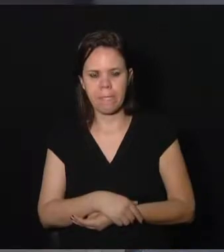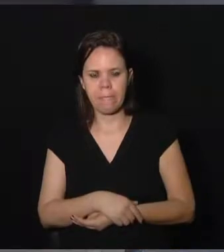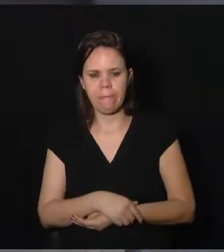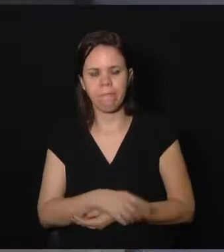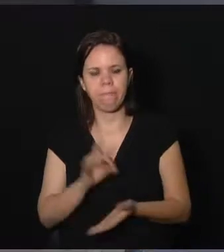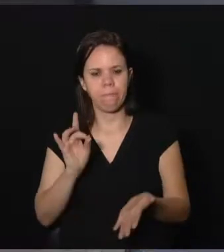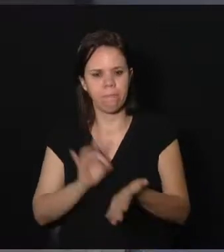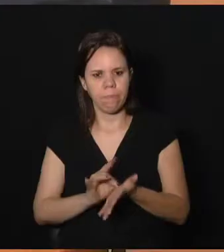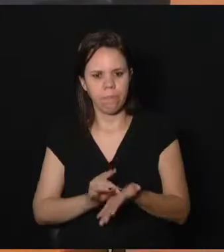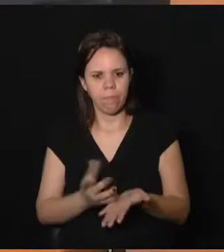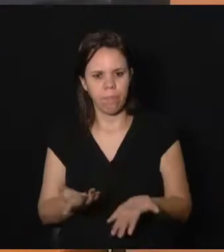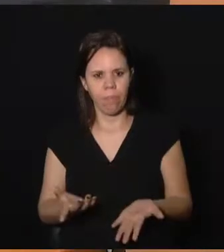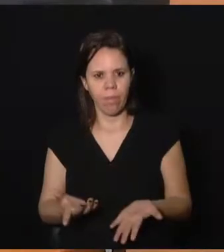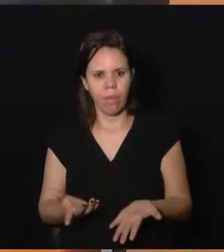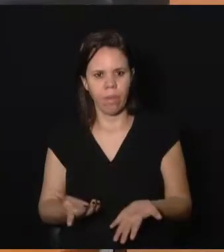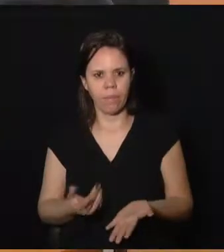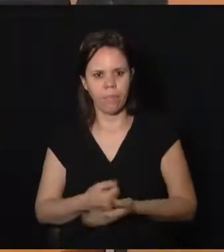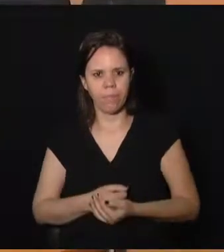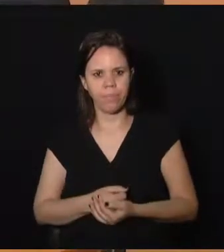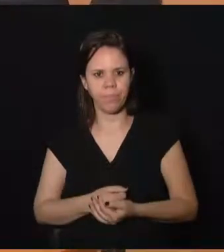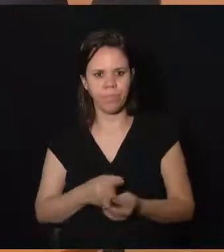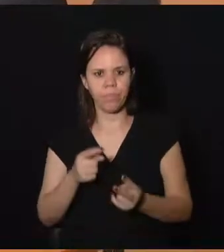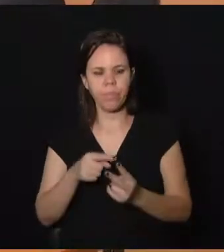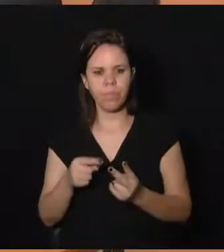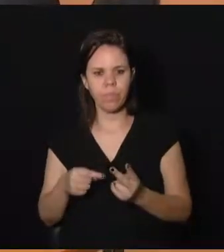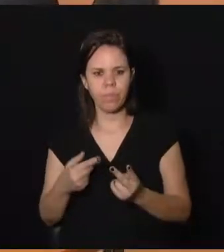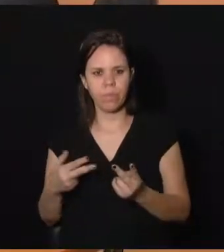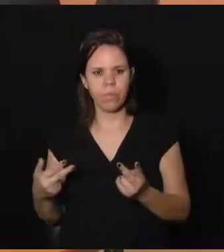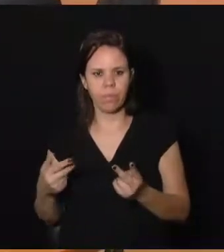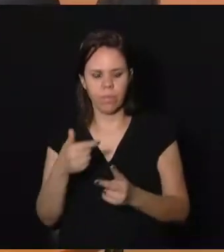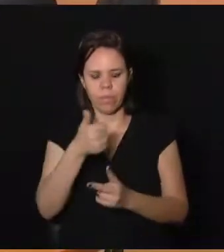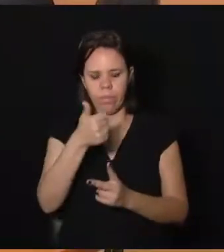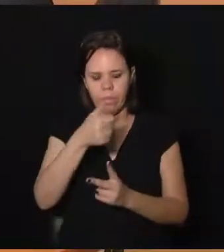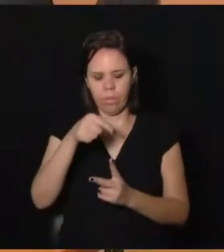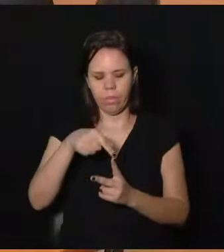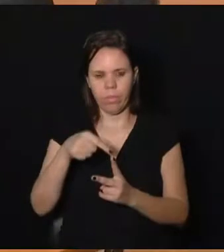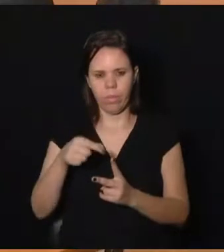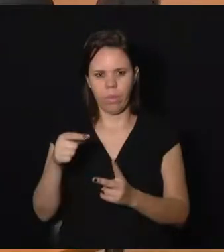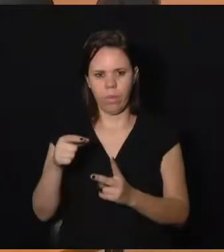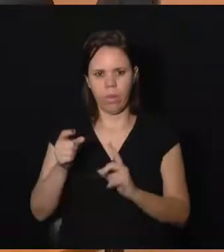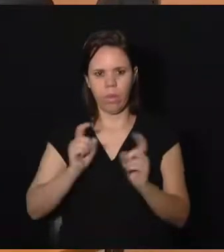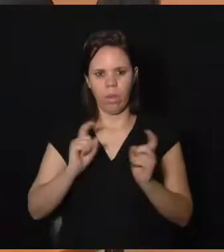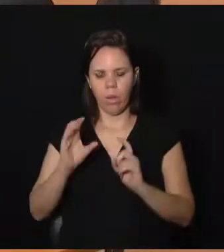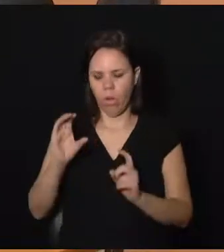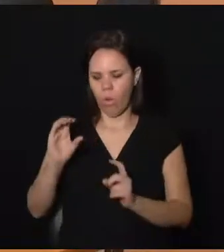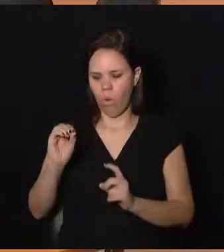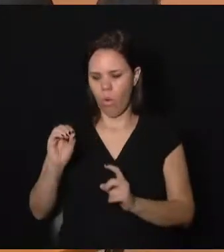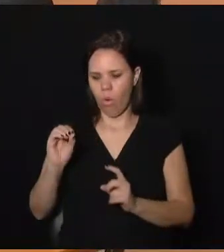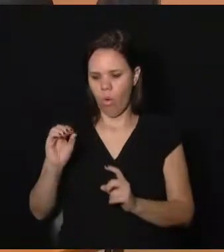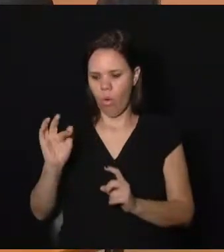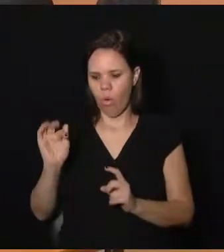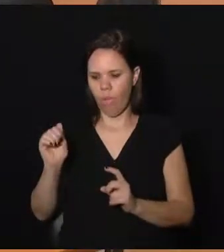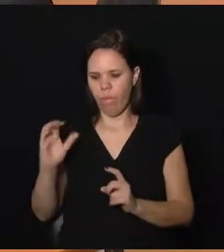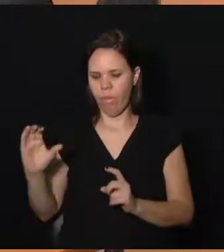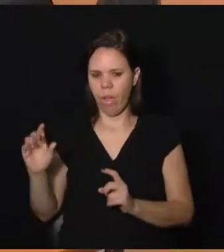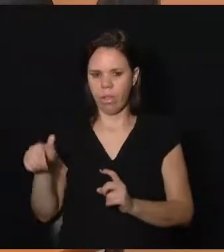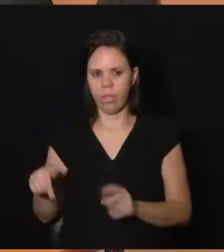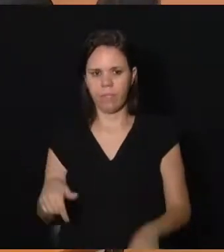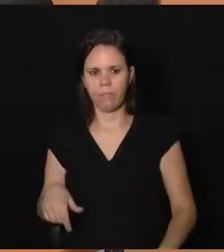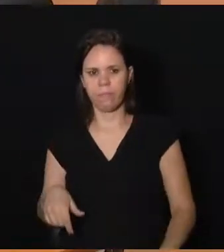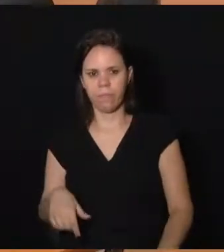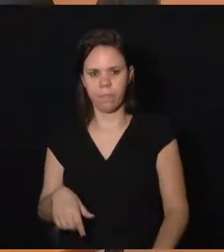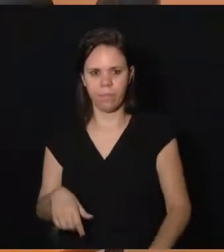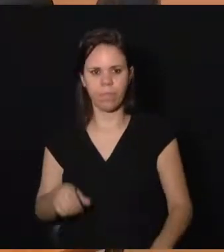realidade, as duas situações, né, Codri? Primeiro, com relação ao COFAC, né? O COFAC, ele